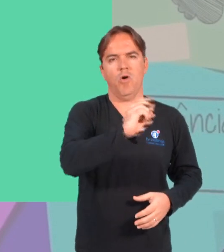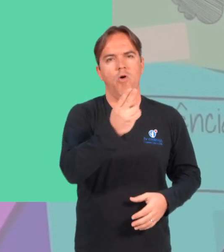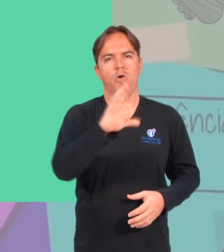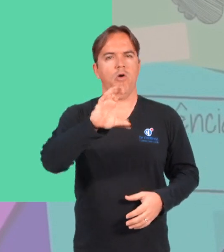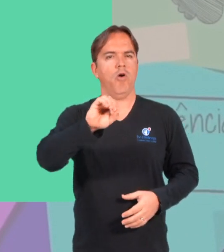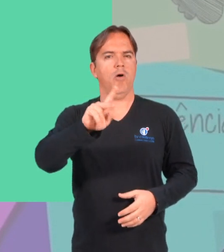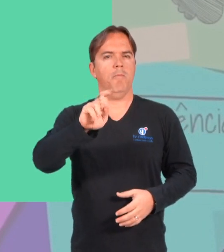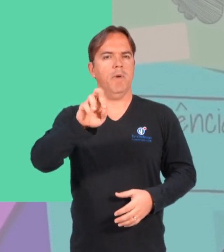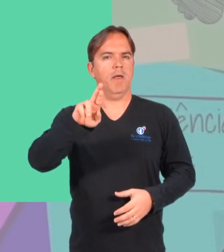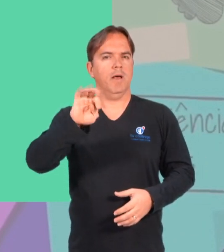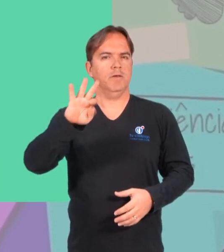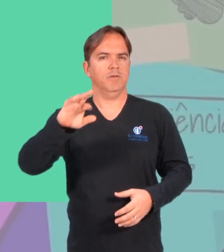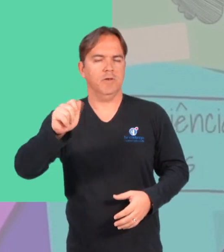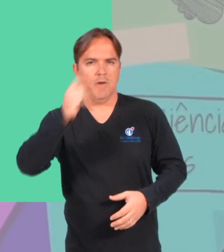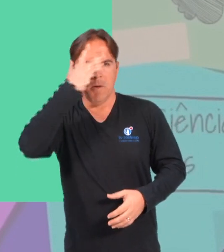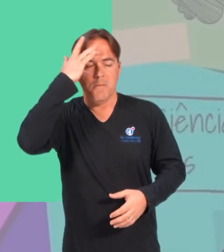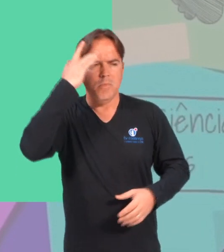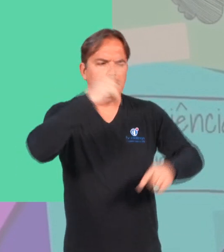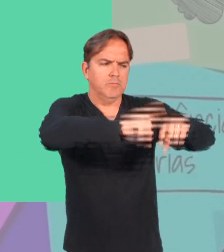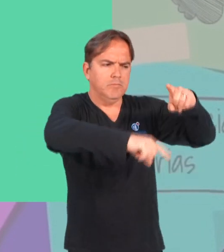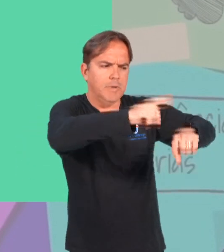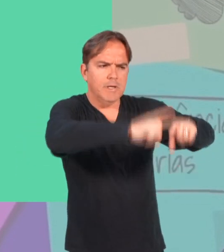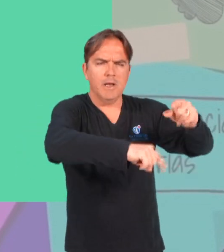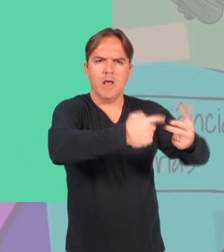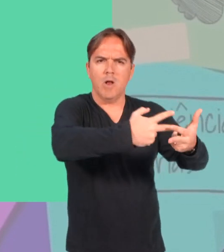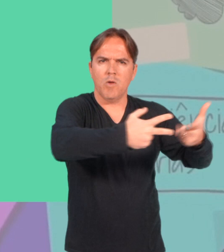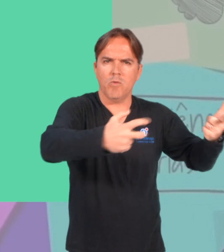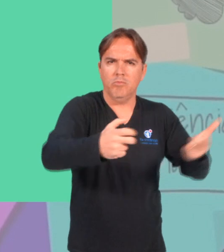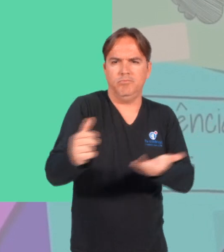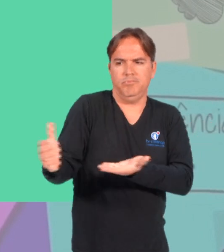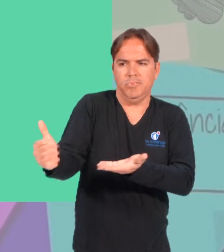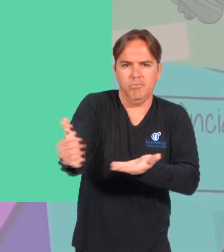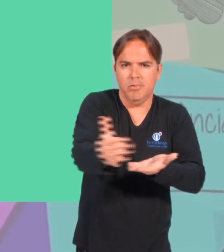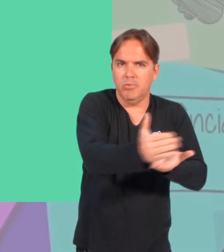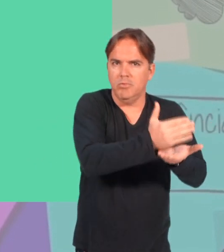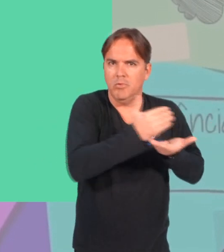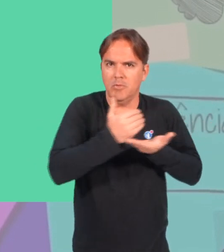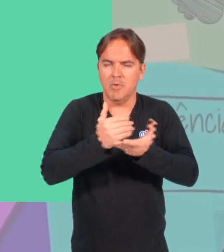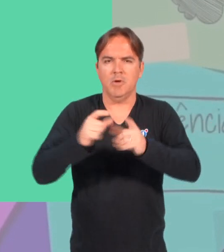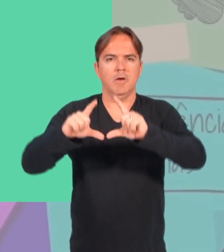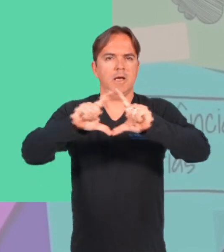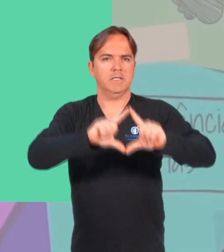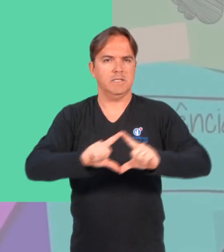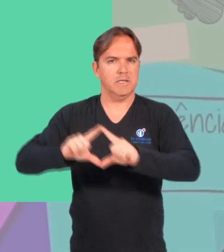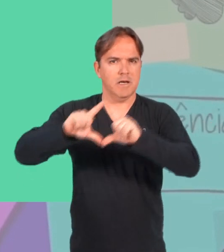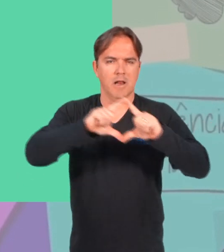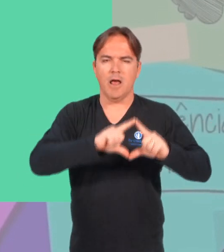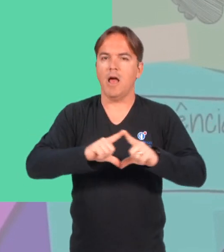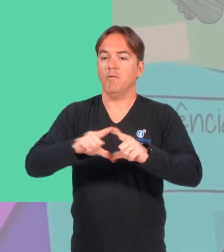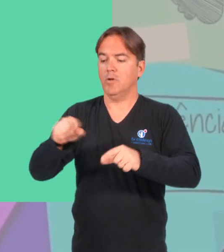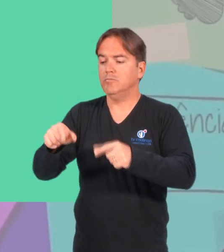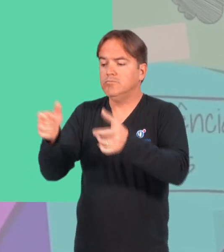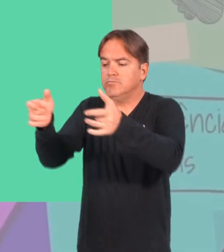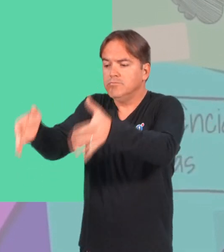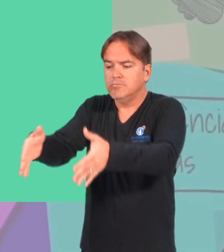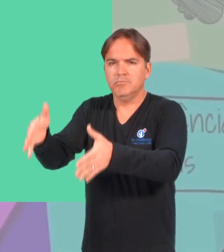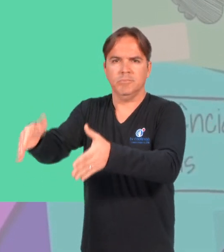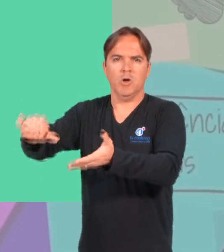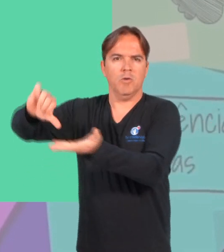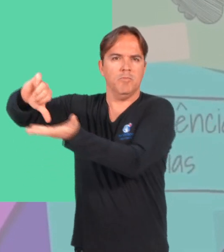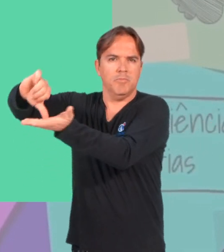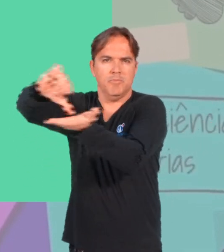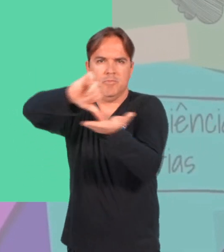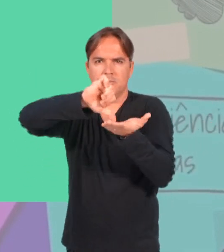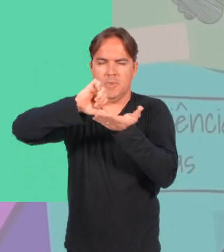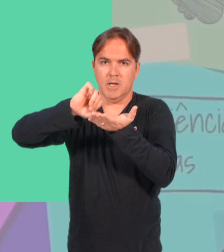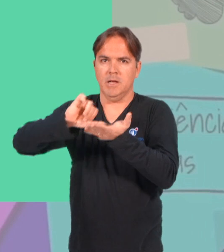de catadores de materiais recicláveis e reutilizáveis para a coleta de materiais descartados nos